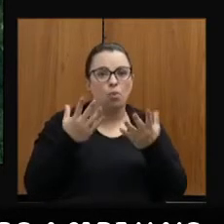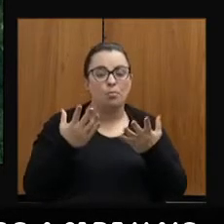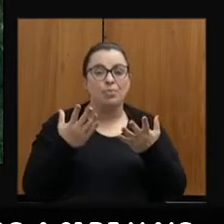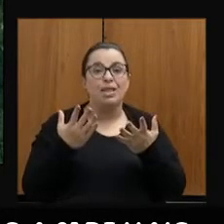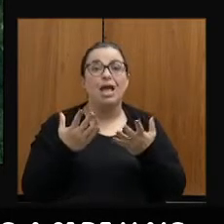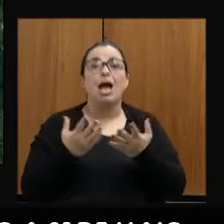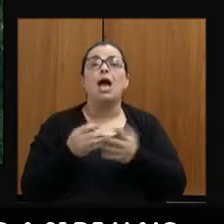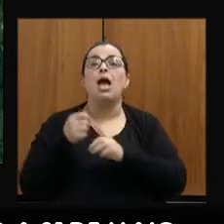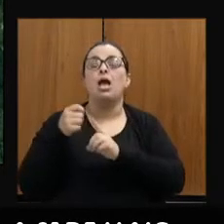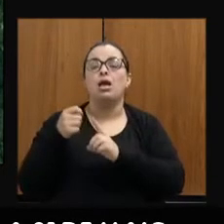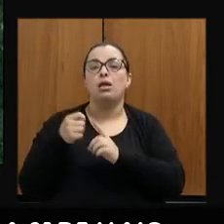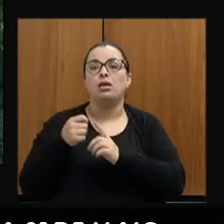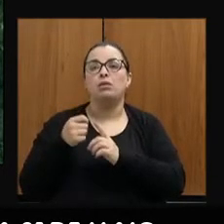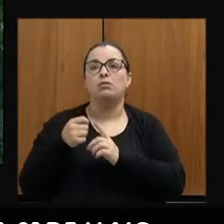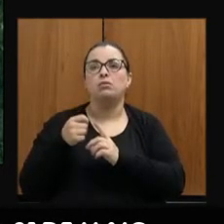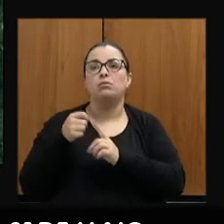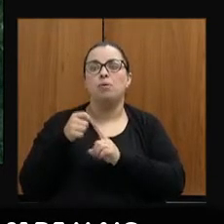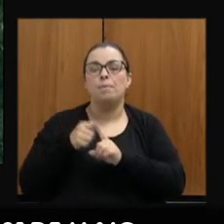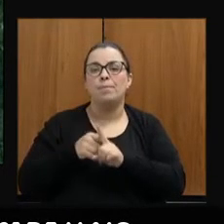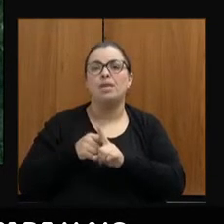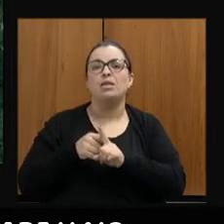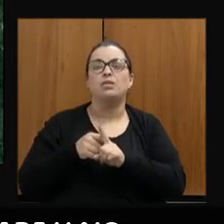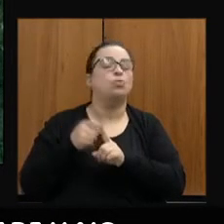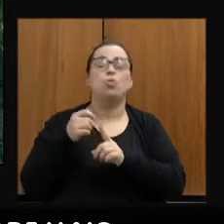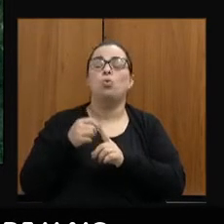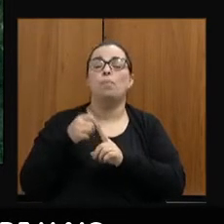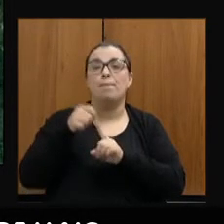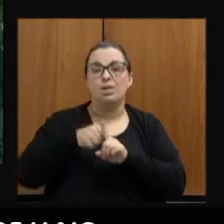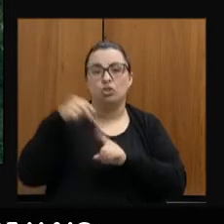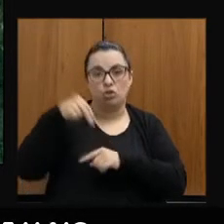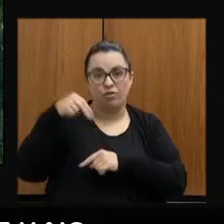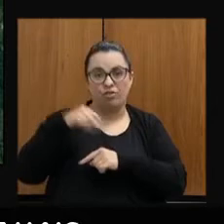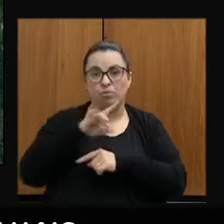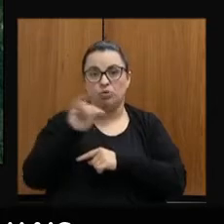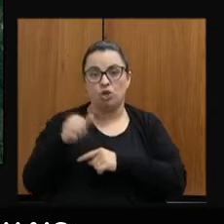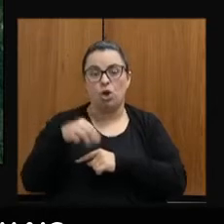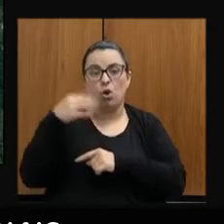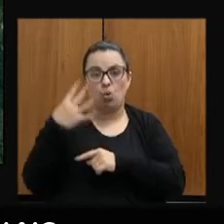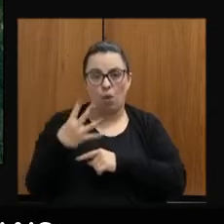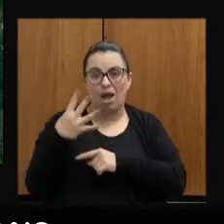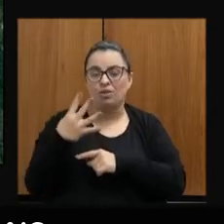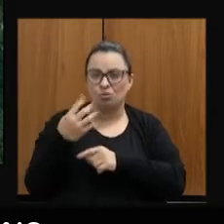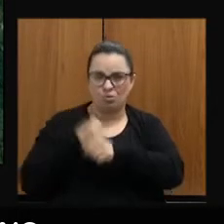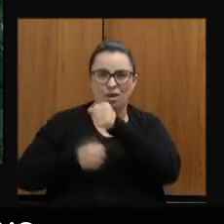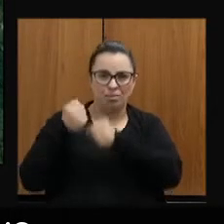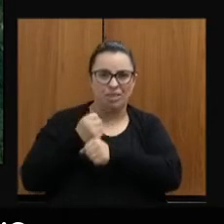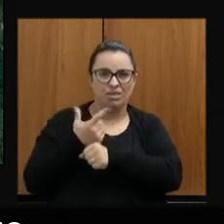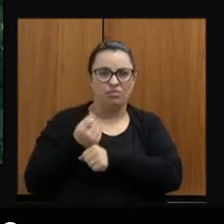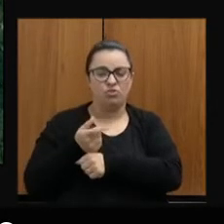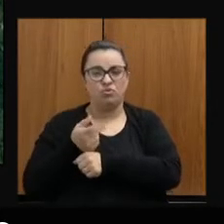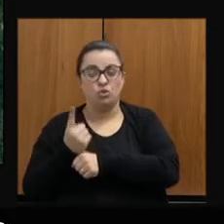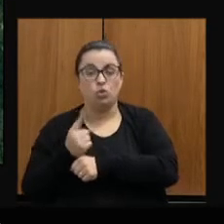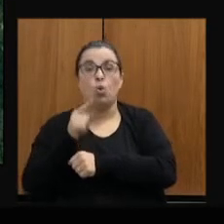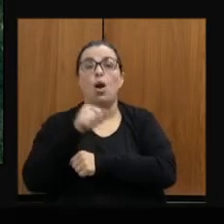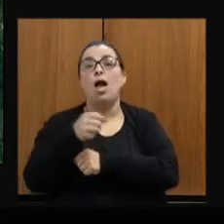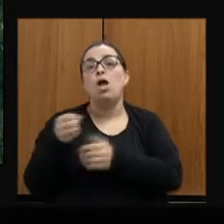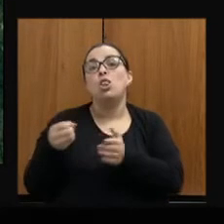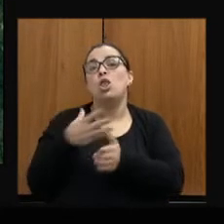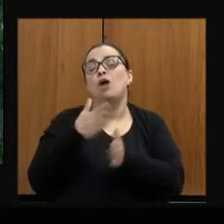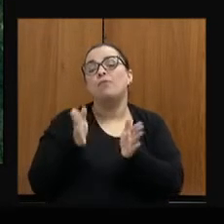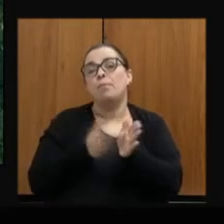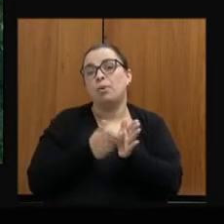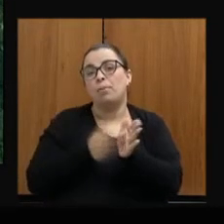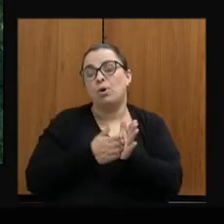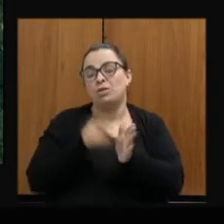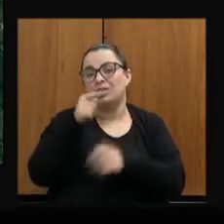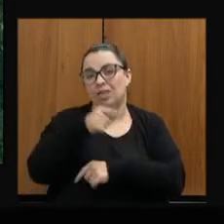só em 41121 apresentou-se uma nova proposta Márcio de Betim essa apoiada pela Prefeitura de Contagem